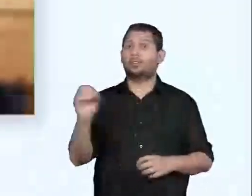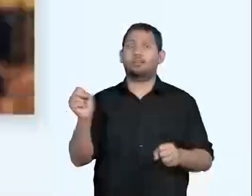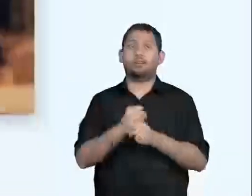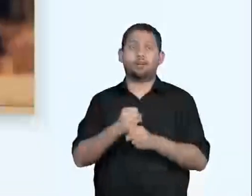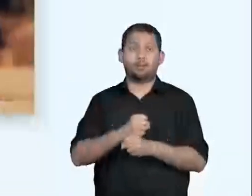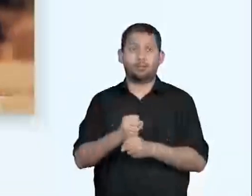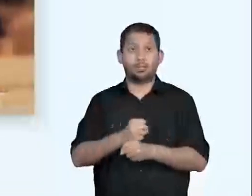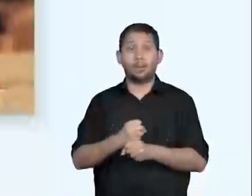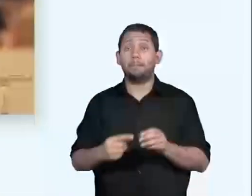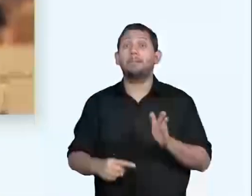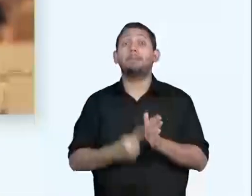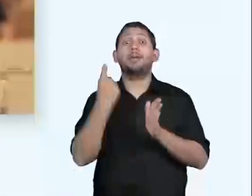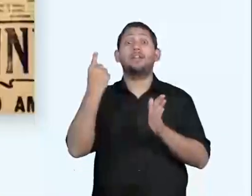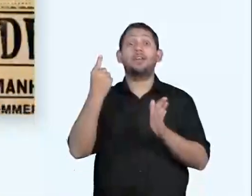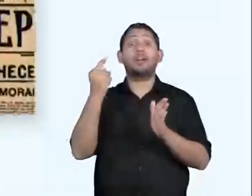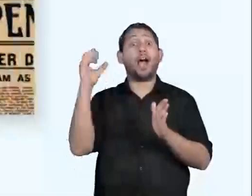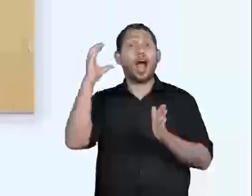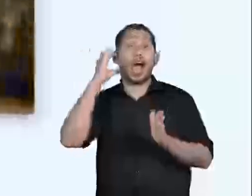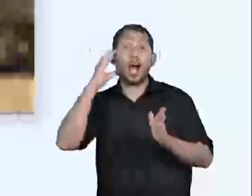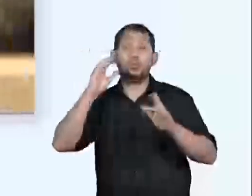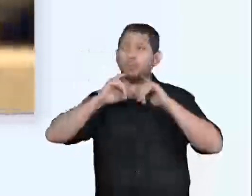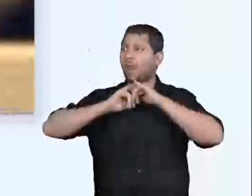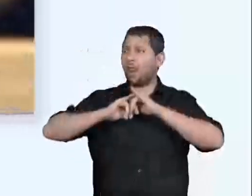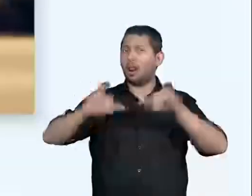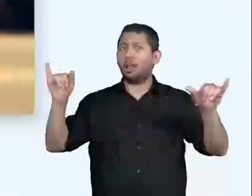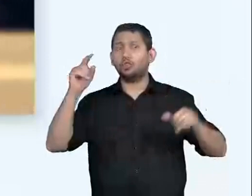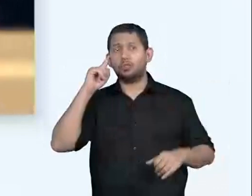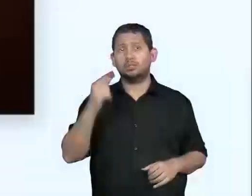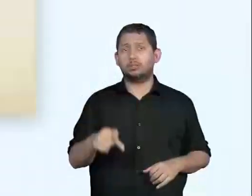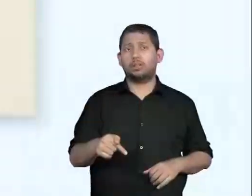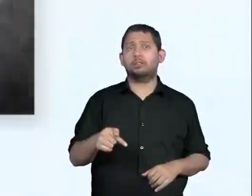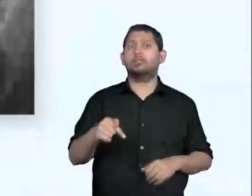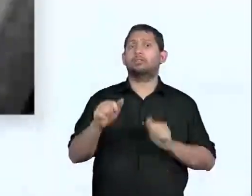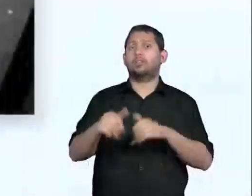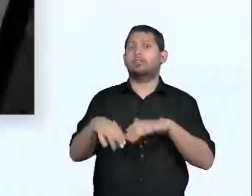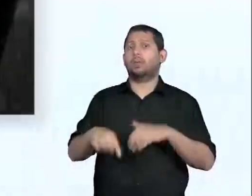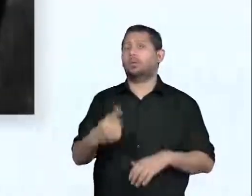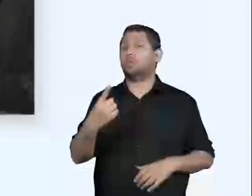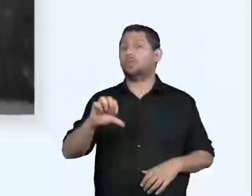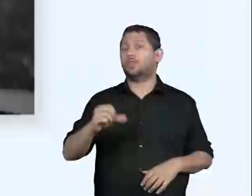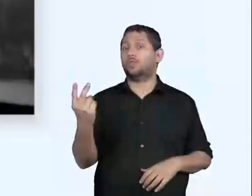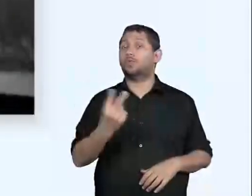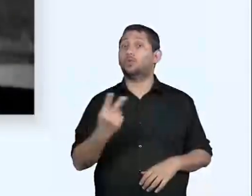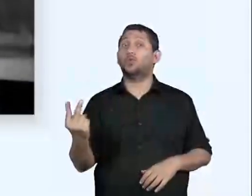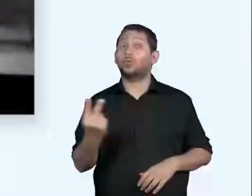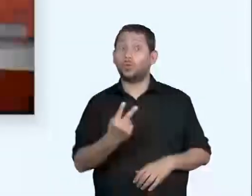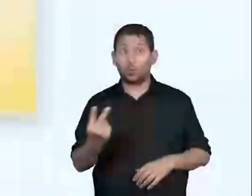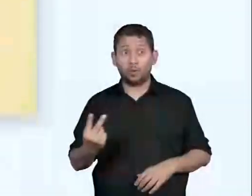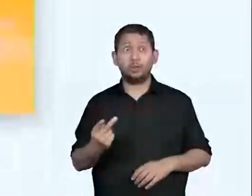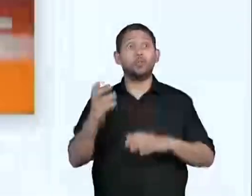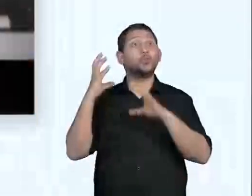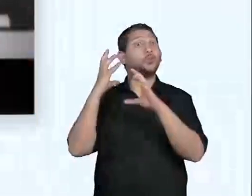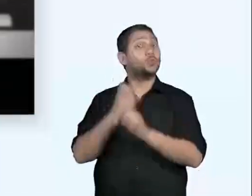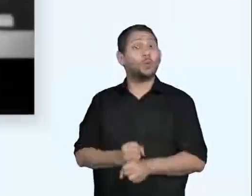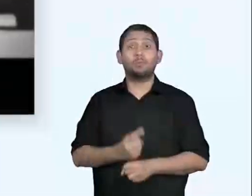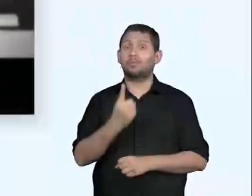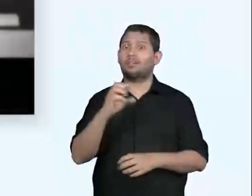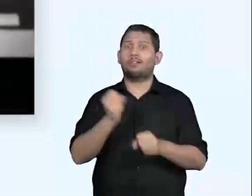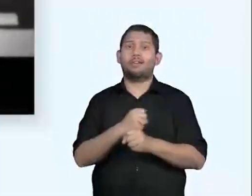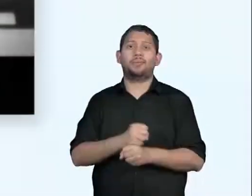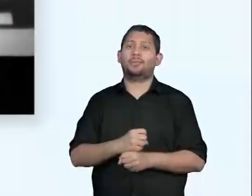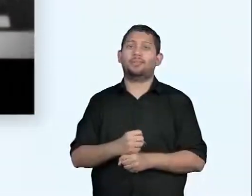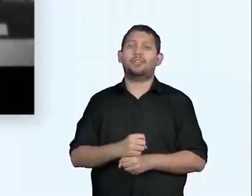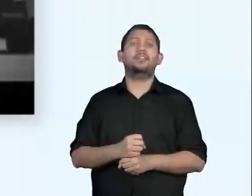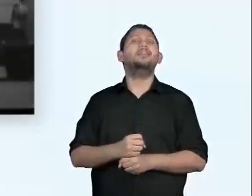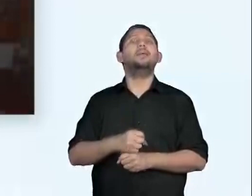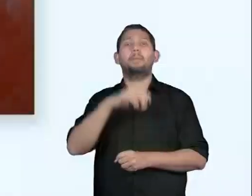primeira transmissão do país foi em 7 de setembro de 1922, na comemoração do centenário da independência.